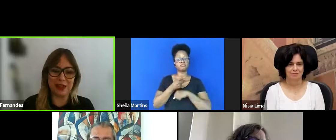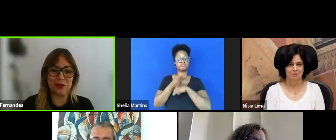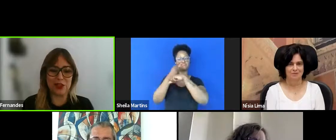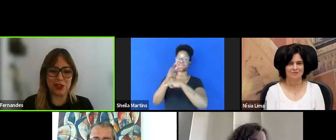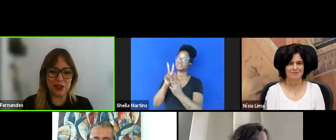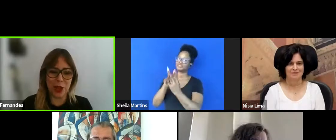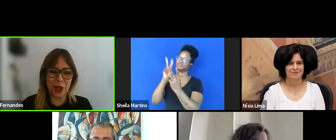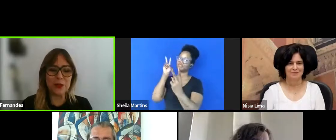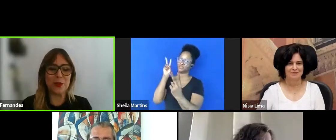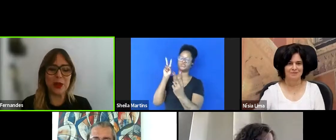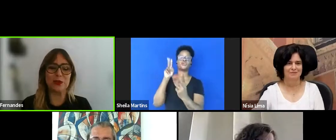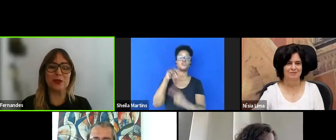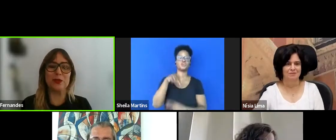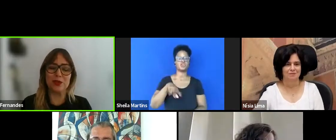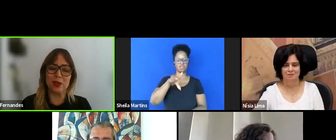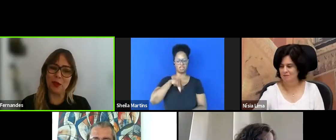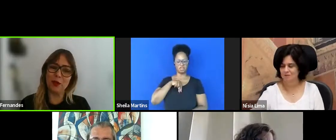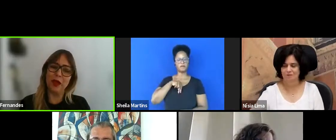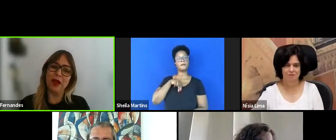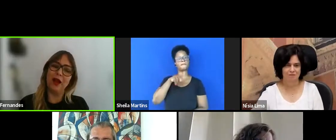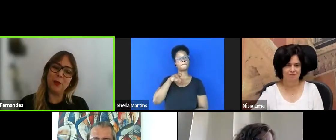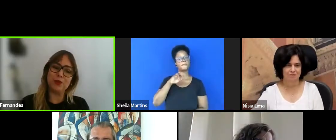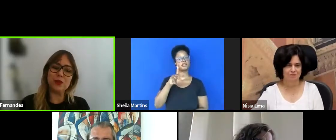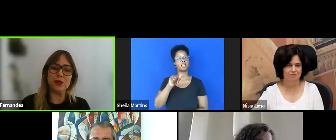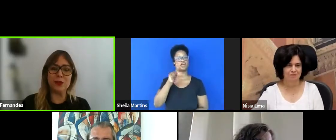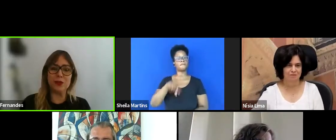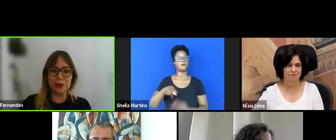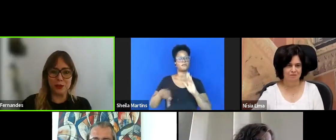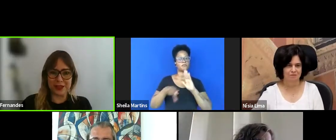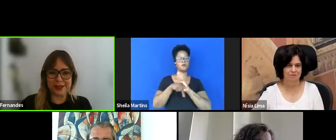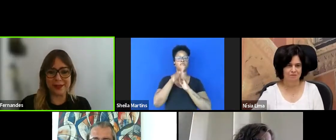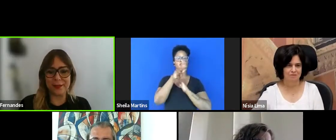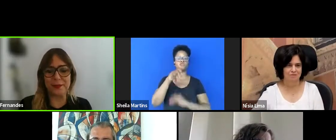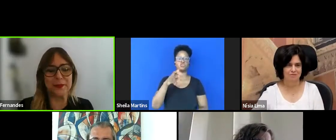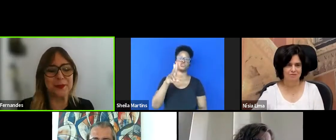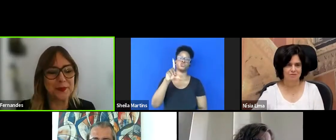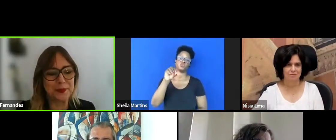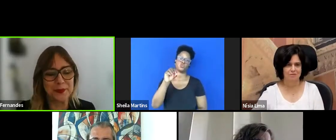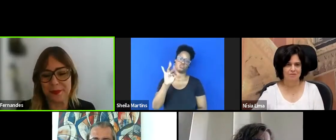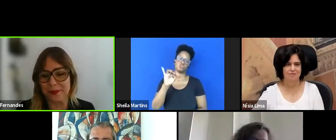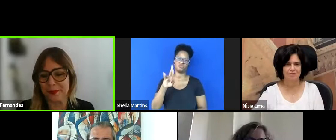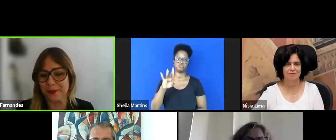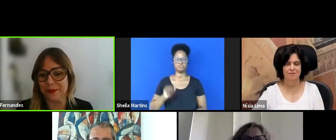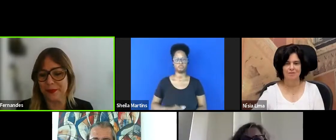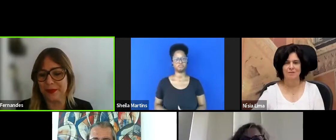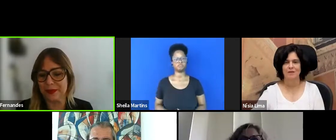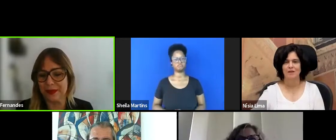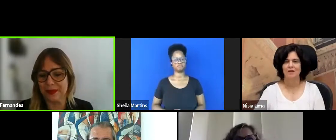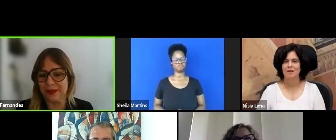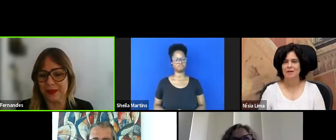da medalha Virginia Shaw de Mérito Educacional ao professor Eduardo Frinzi.